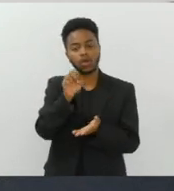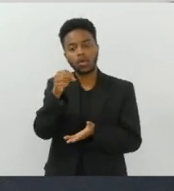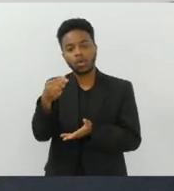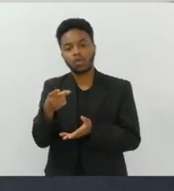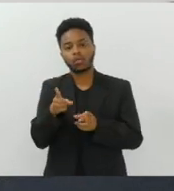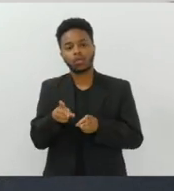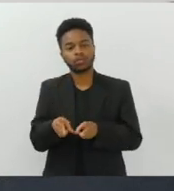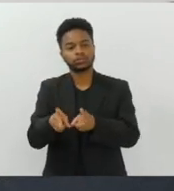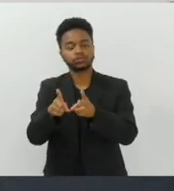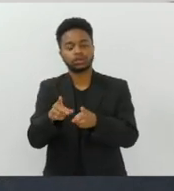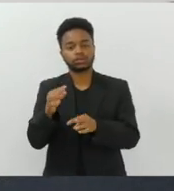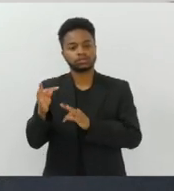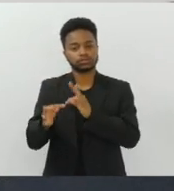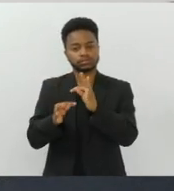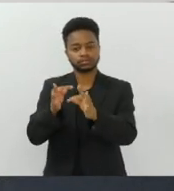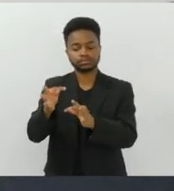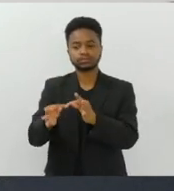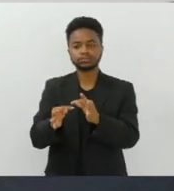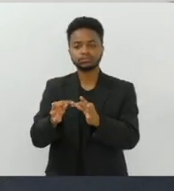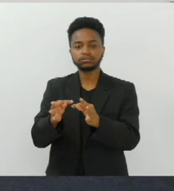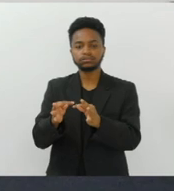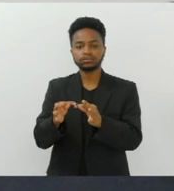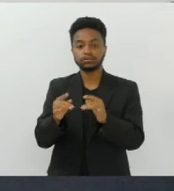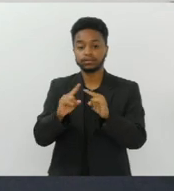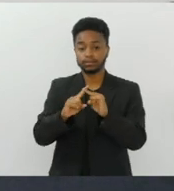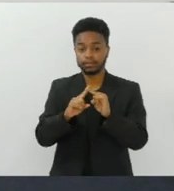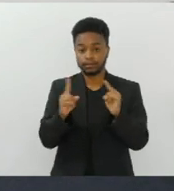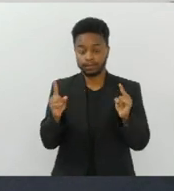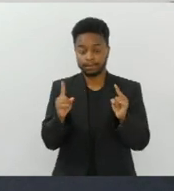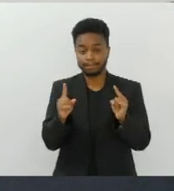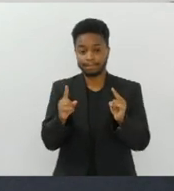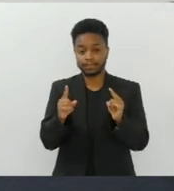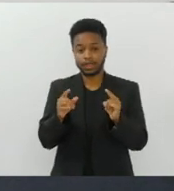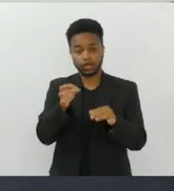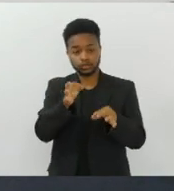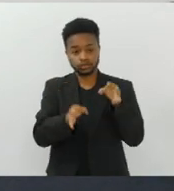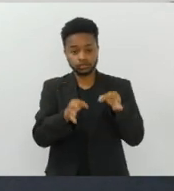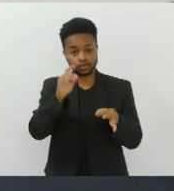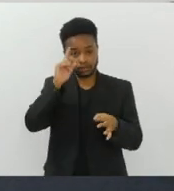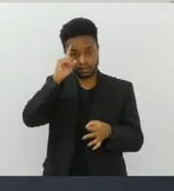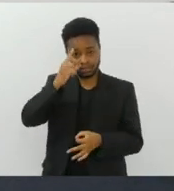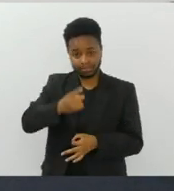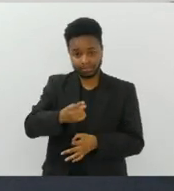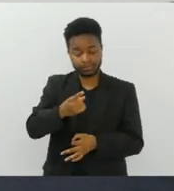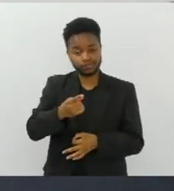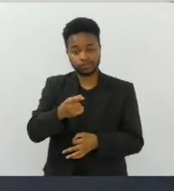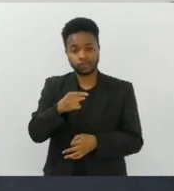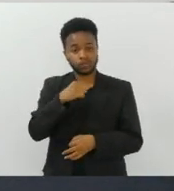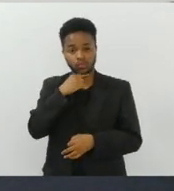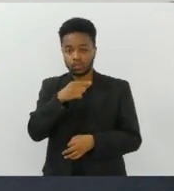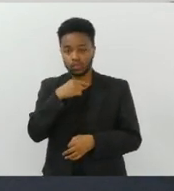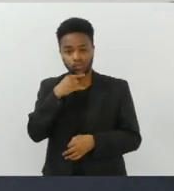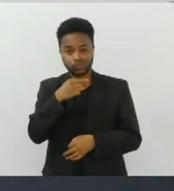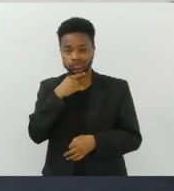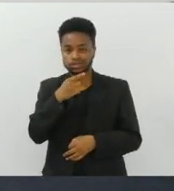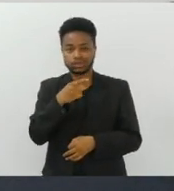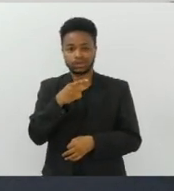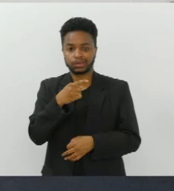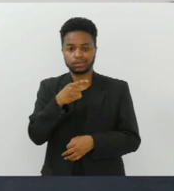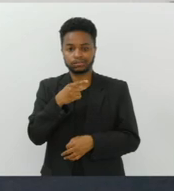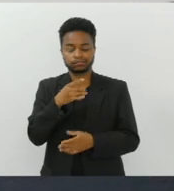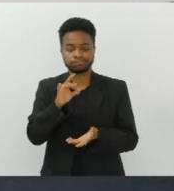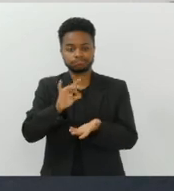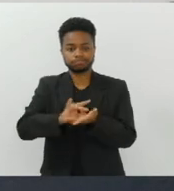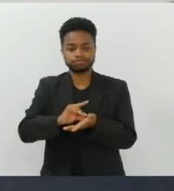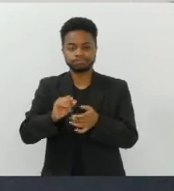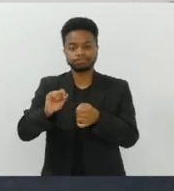a continuidade de uma terapia, mas a ordem judicial, por si só, não tem tido a força para